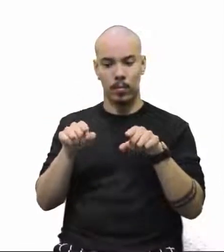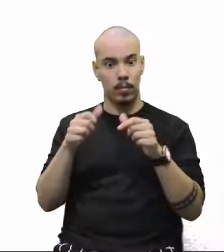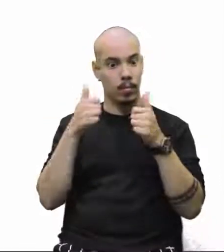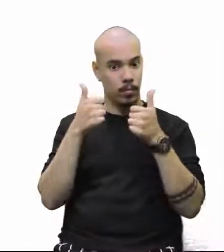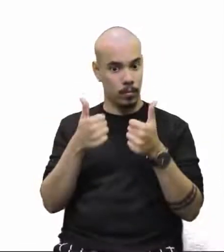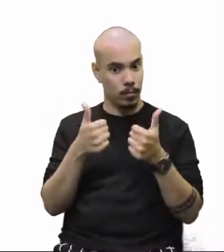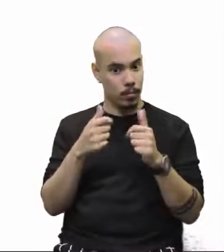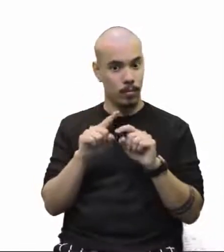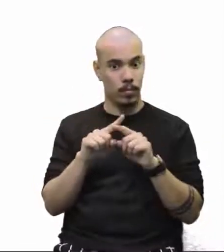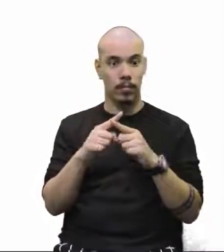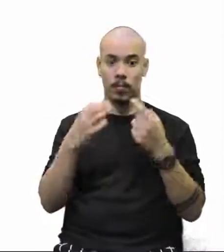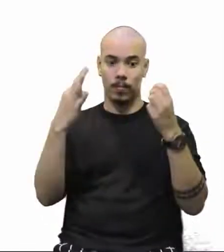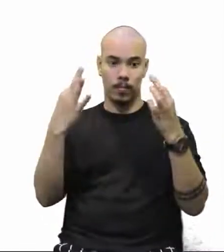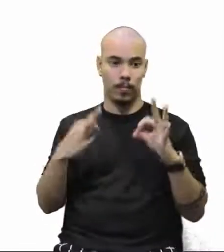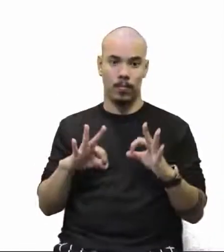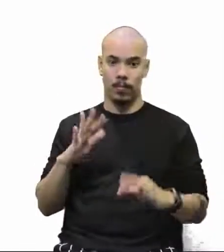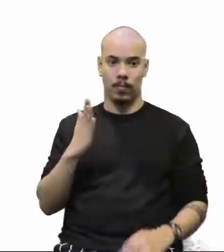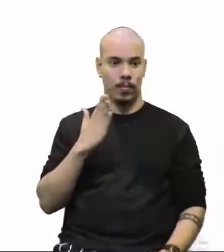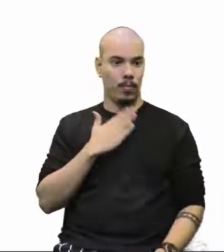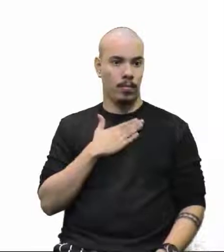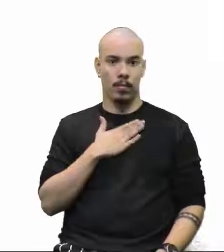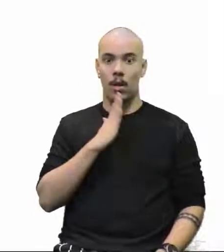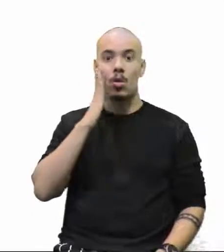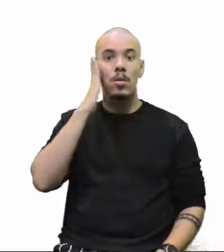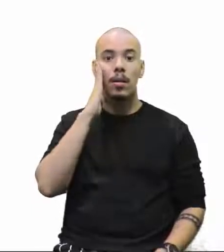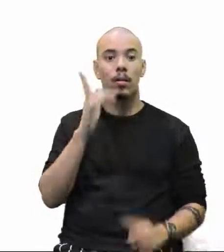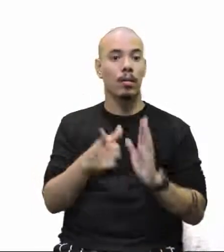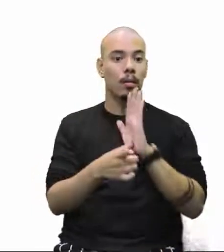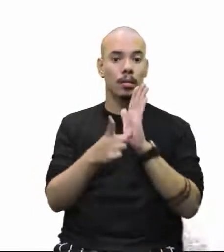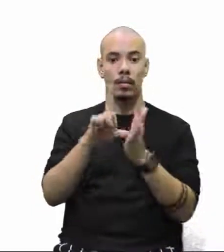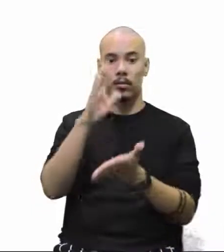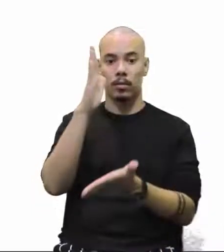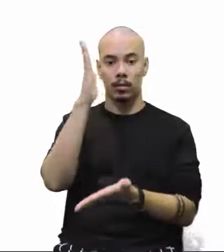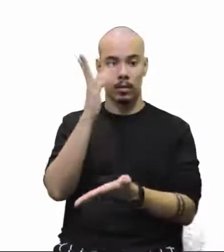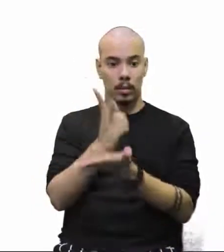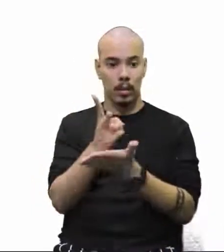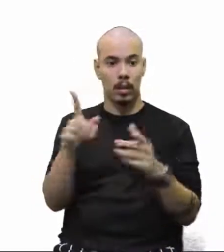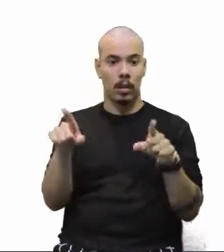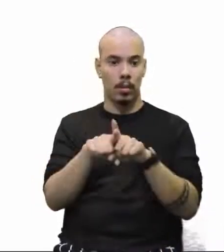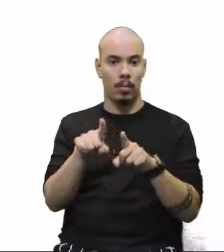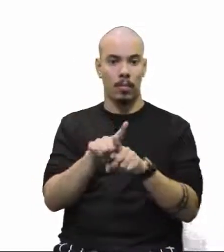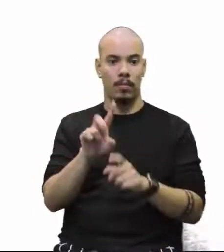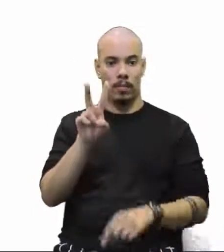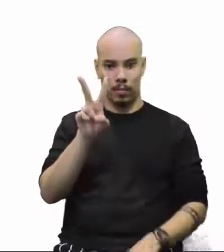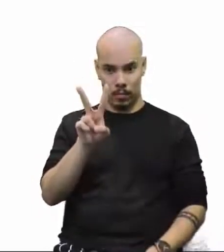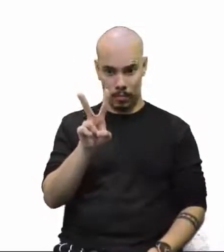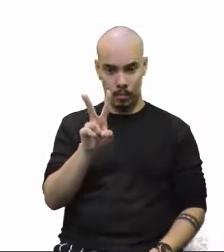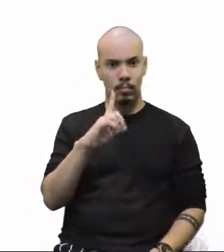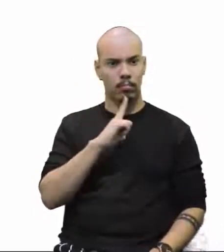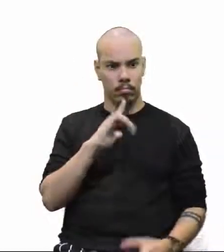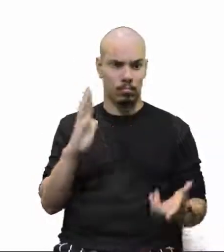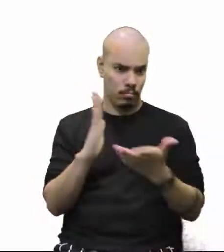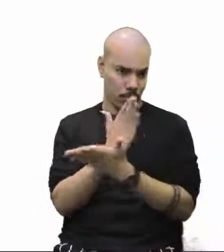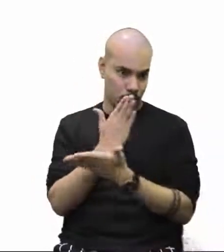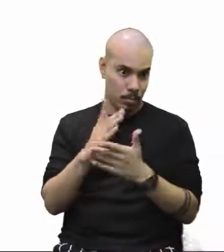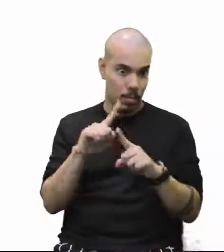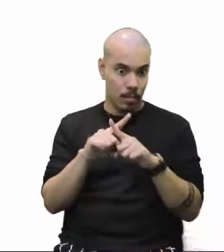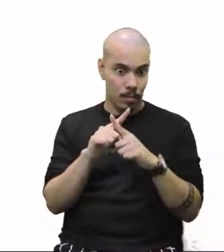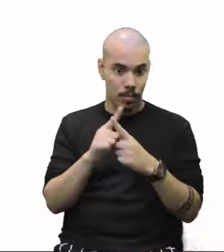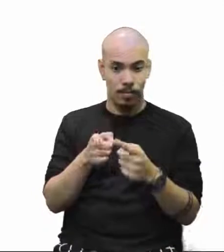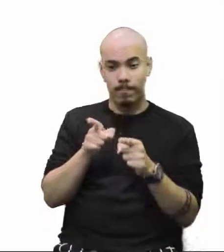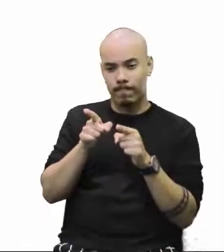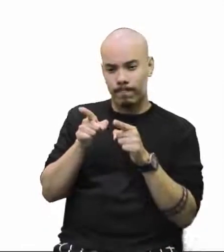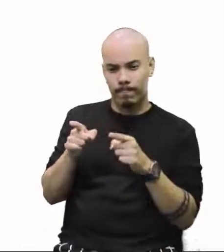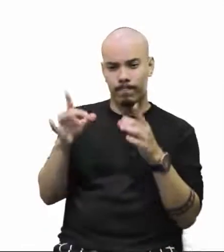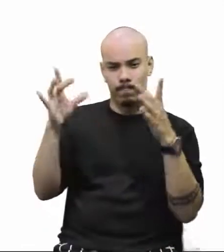né? Que é praticamente certeza. Se V é perpendicular aí, também. V é perpendicular aí. Tem várias afirmativas, mas no